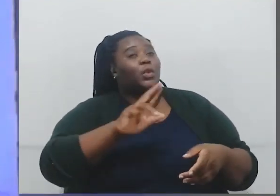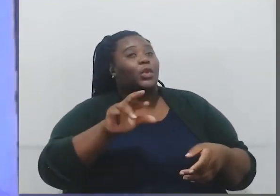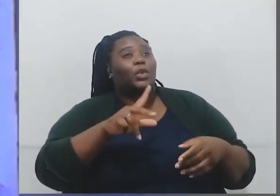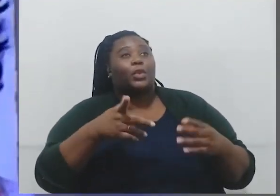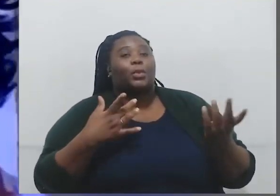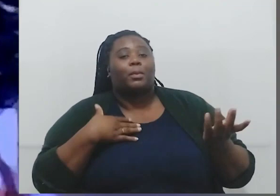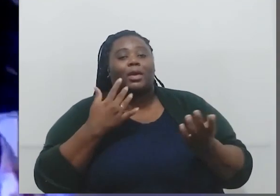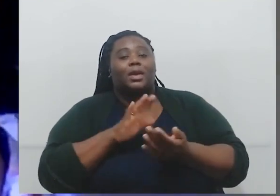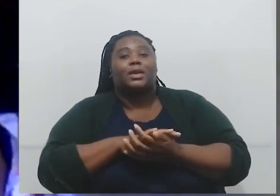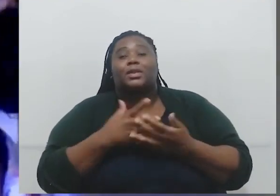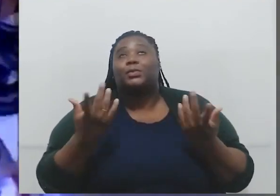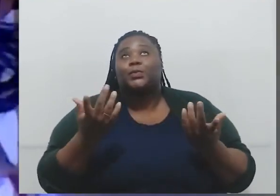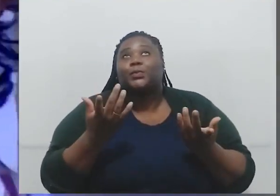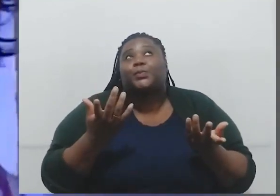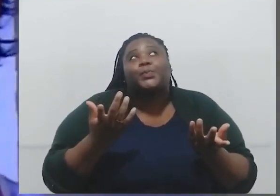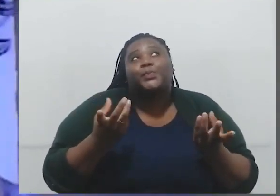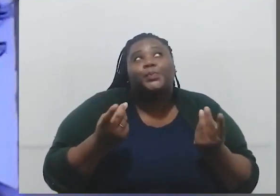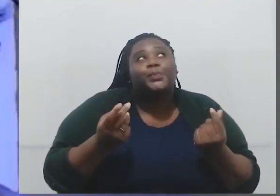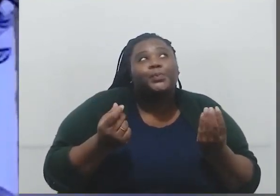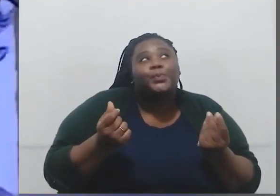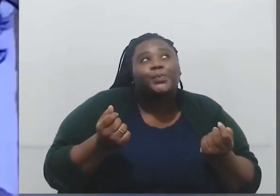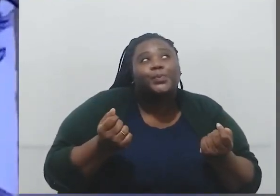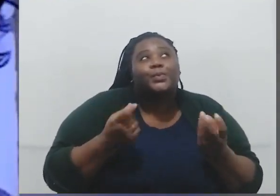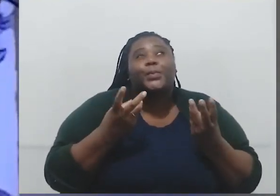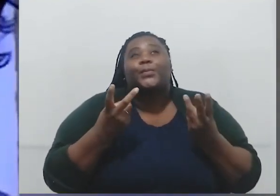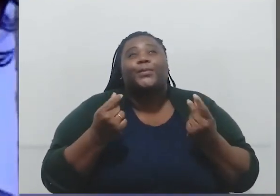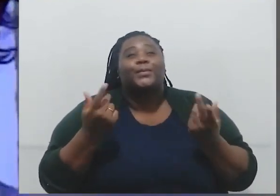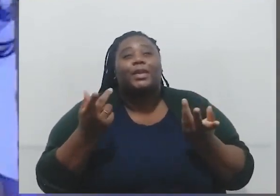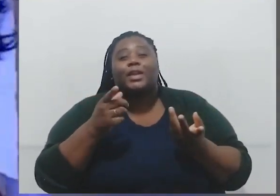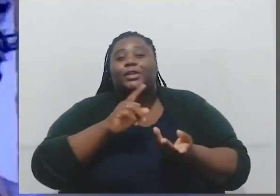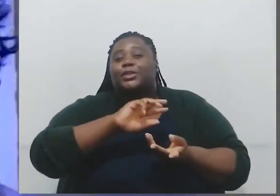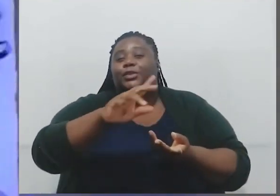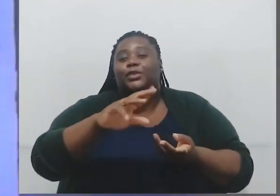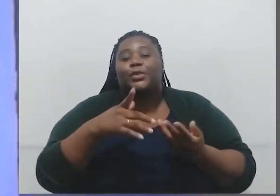de transtorno para mim. Nunca foi.